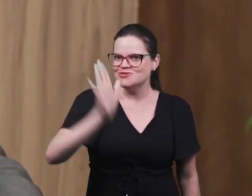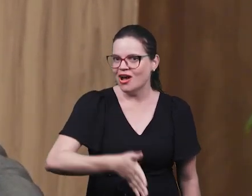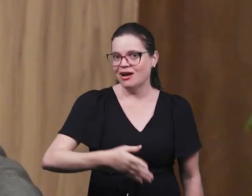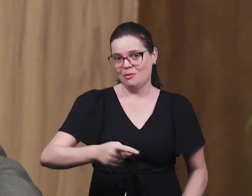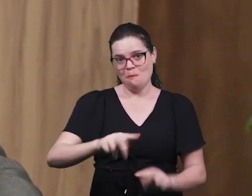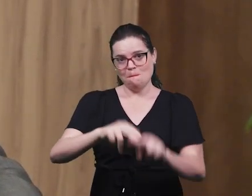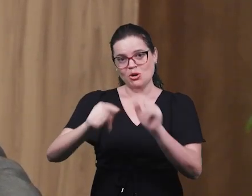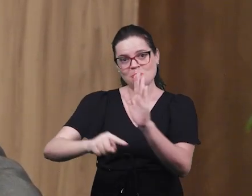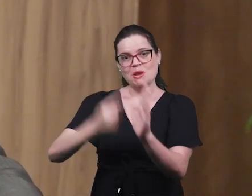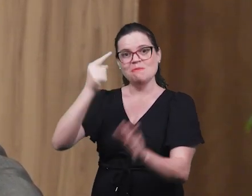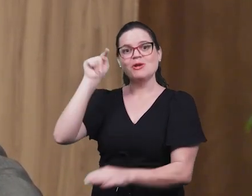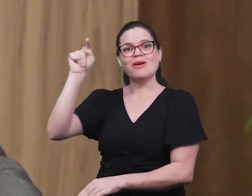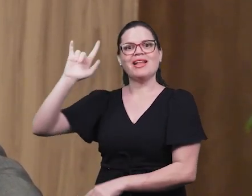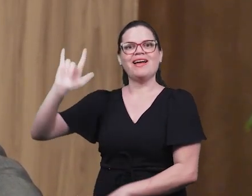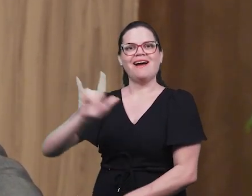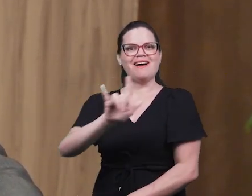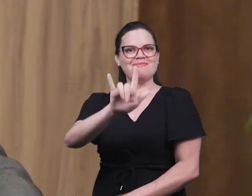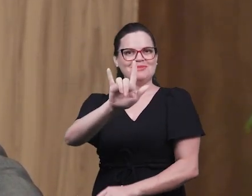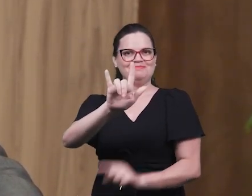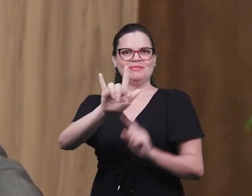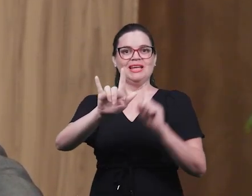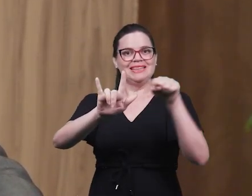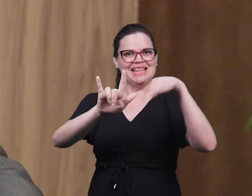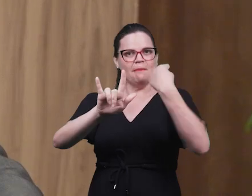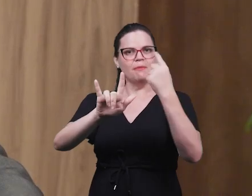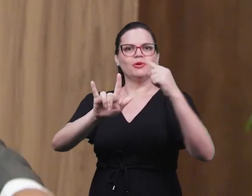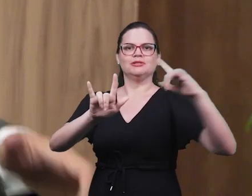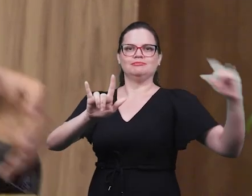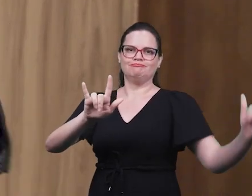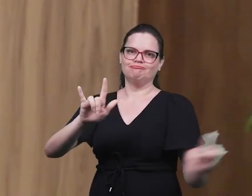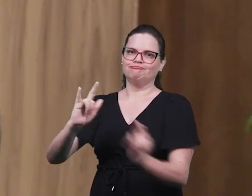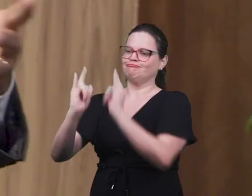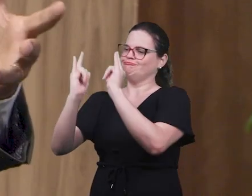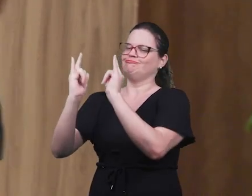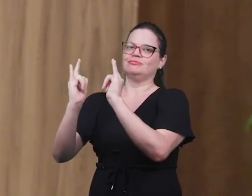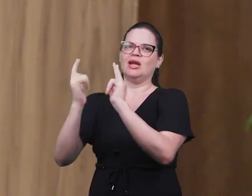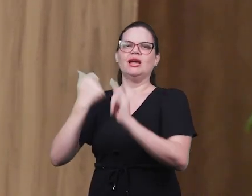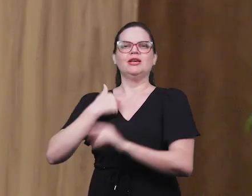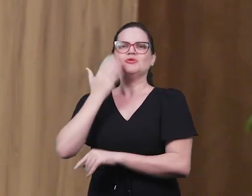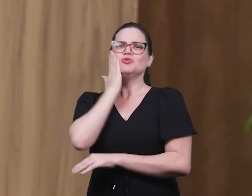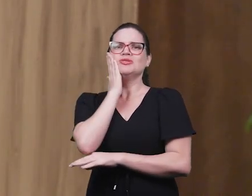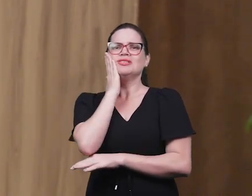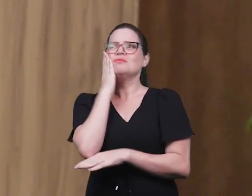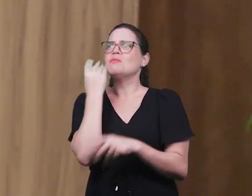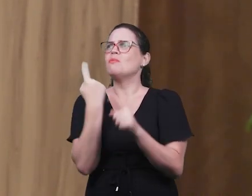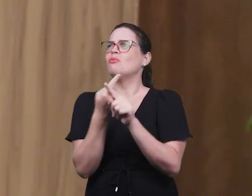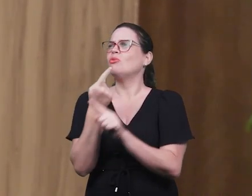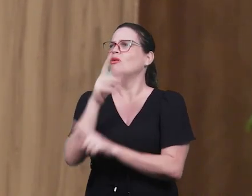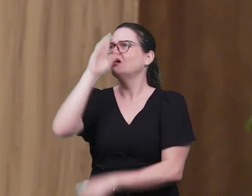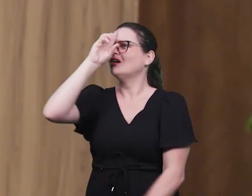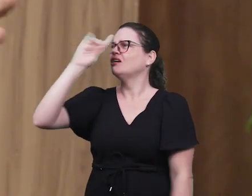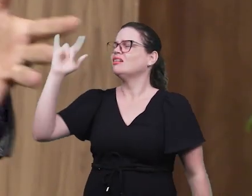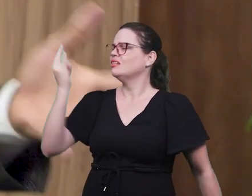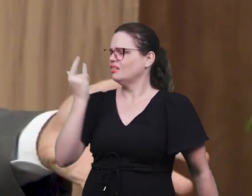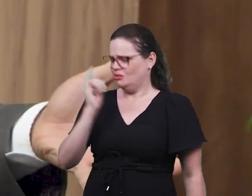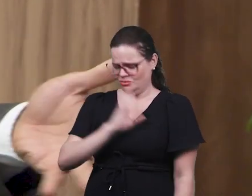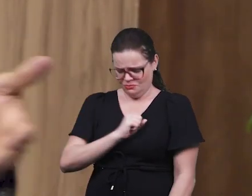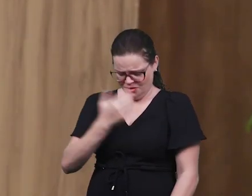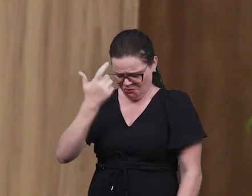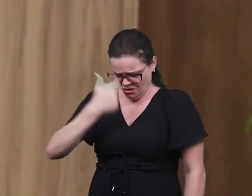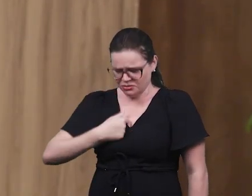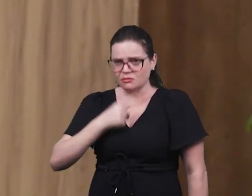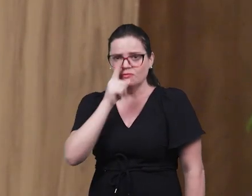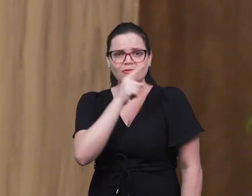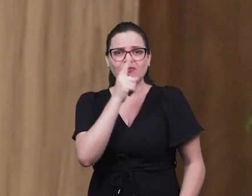primeiro, mas agora nós o amamos. Amém. Outro ponto importante, nós não conseguimos entender por que Deus nos ama. Nós somos tão falhos,